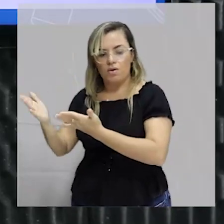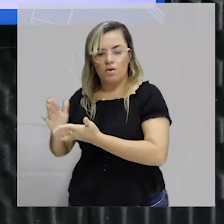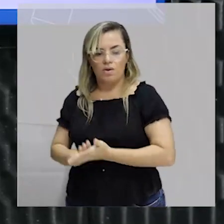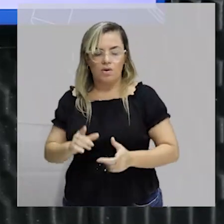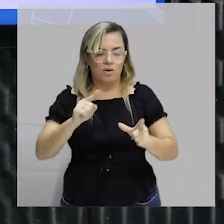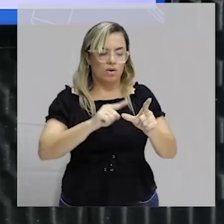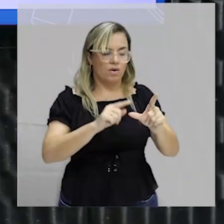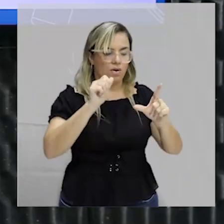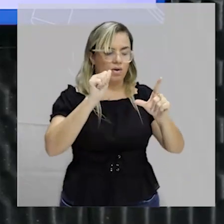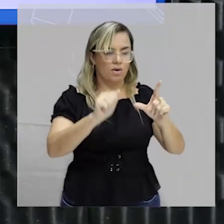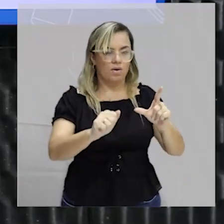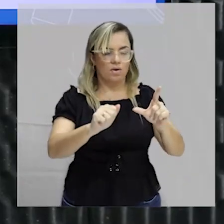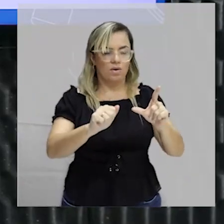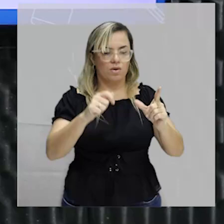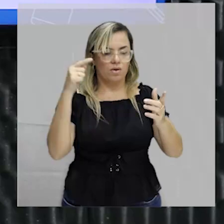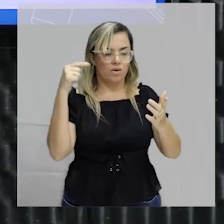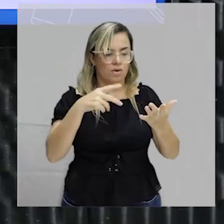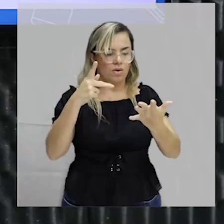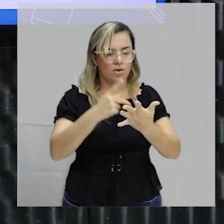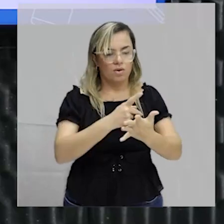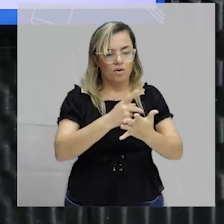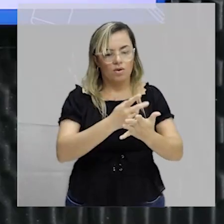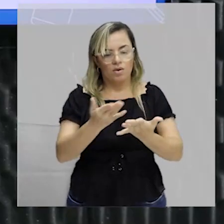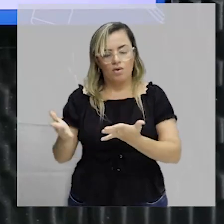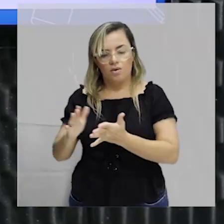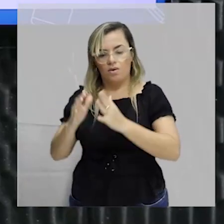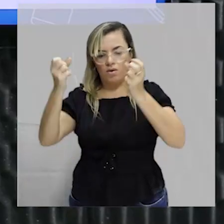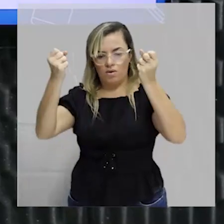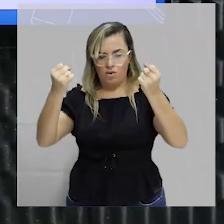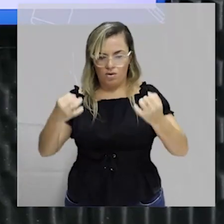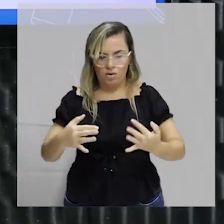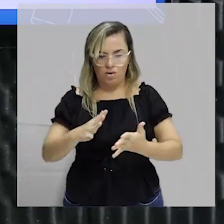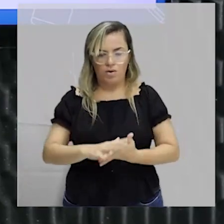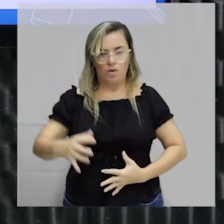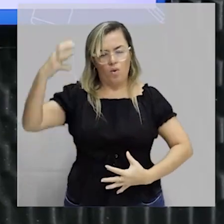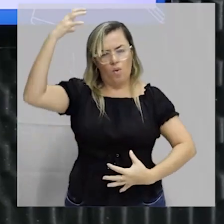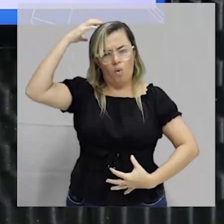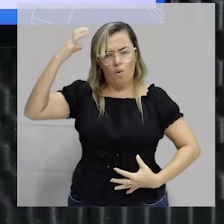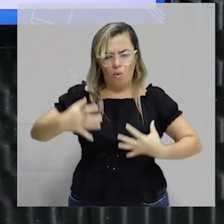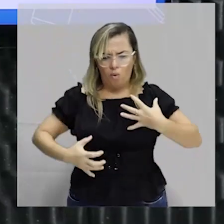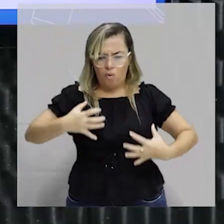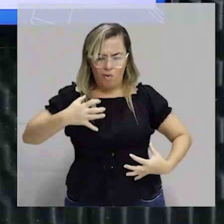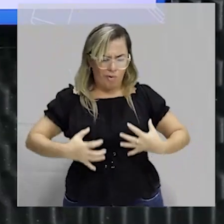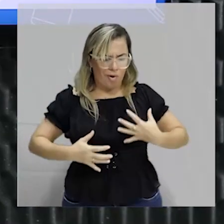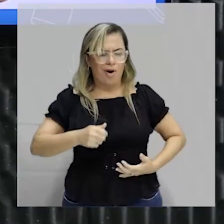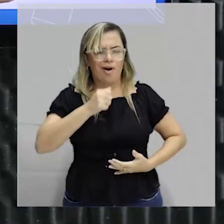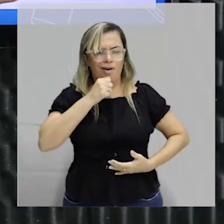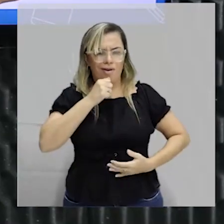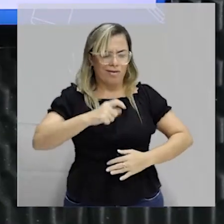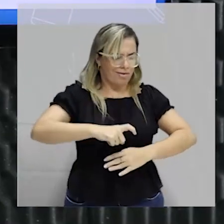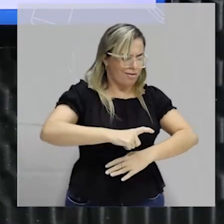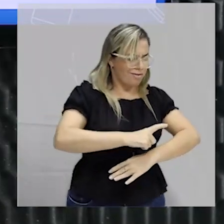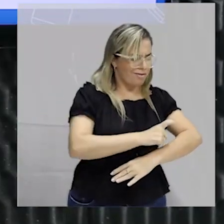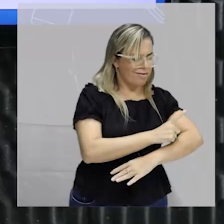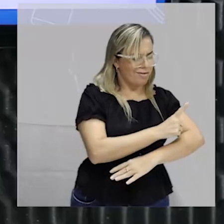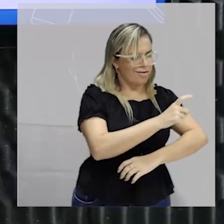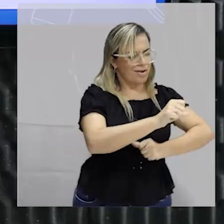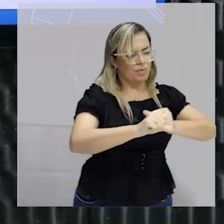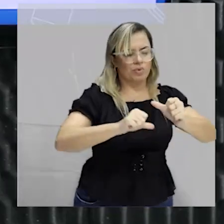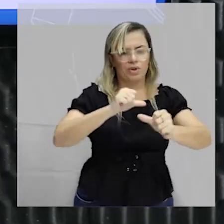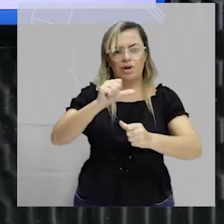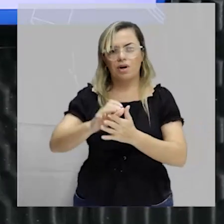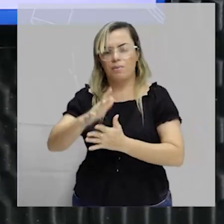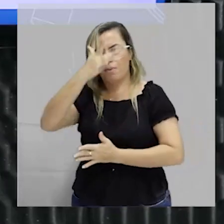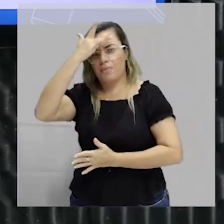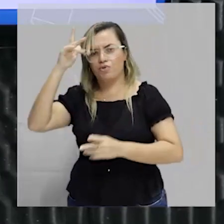porque essa fala está dizendo que os macacos atuais eles ainda vão evoluir para se transformar na espécie humana. Tá?